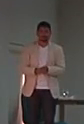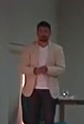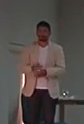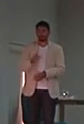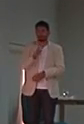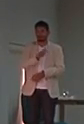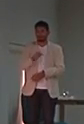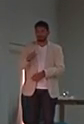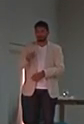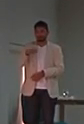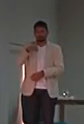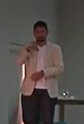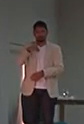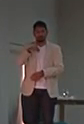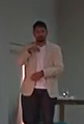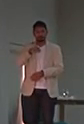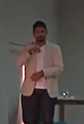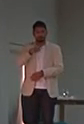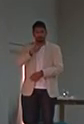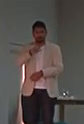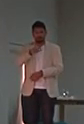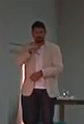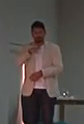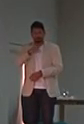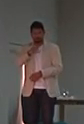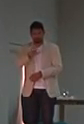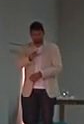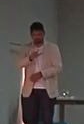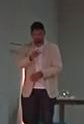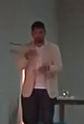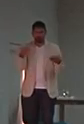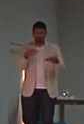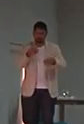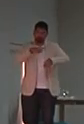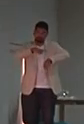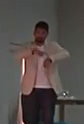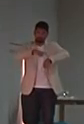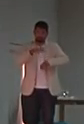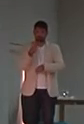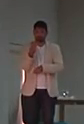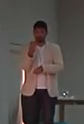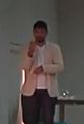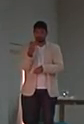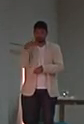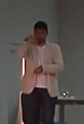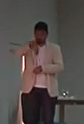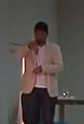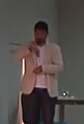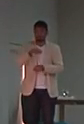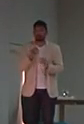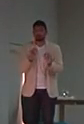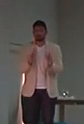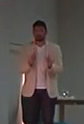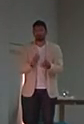Professor Marcos Maciel, com a palavra, 3 minutos.